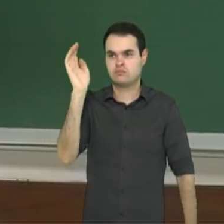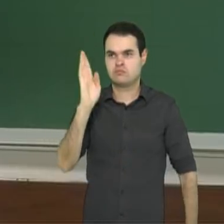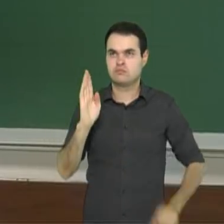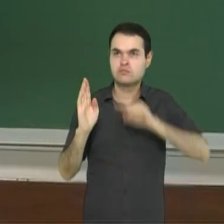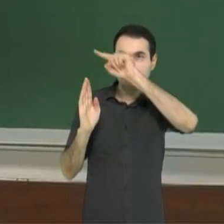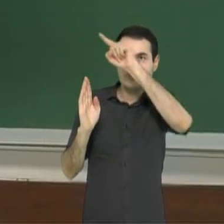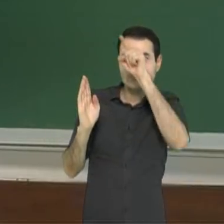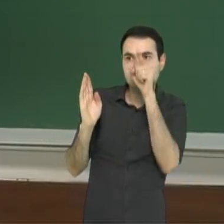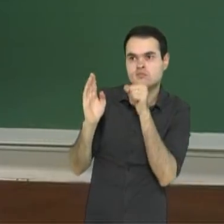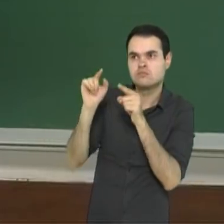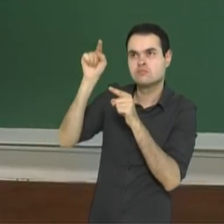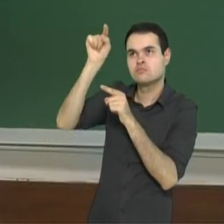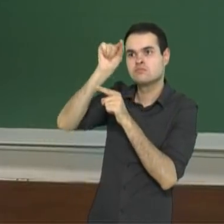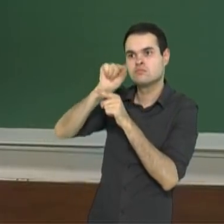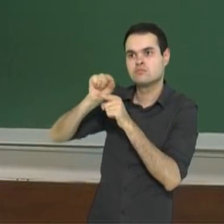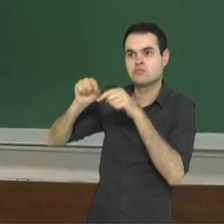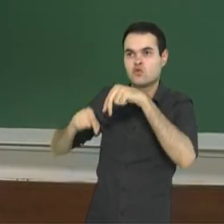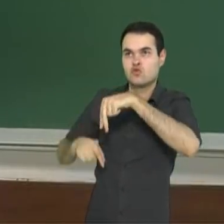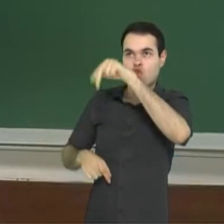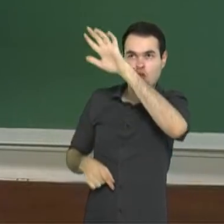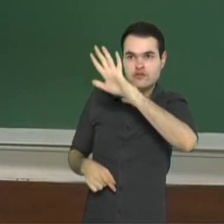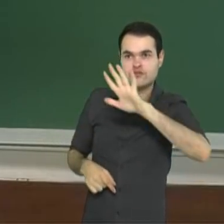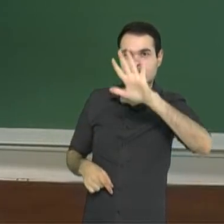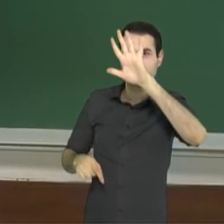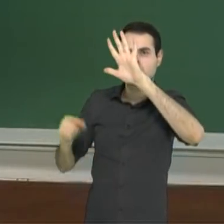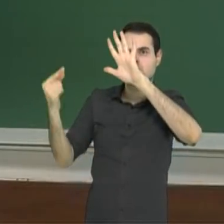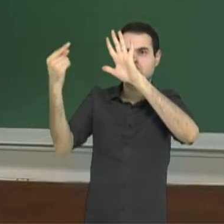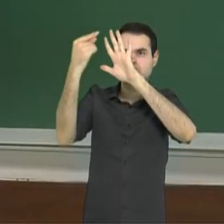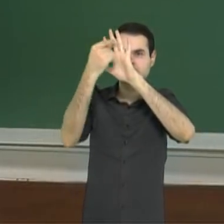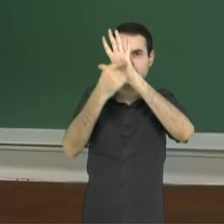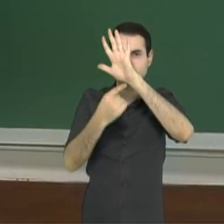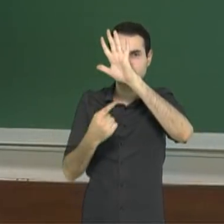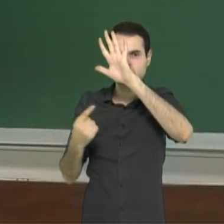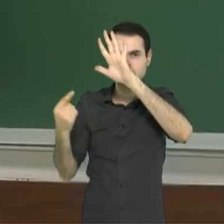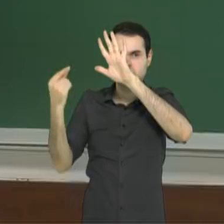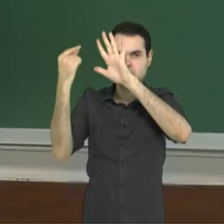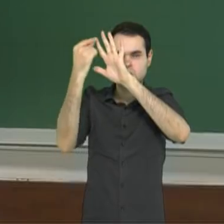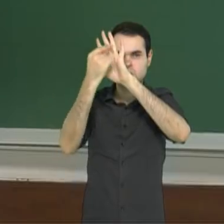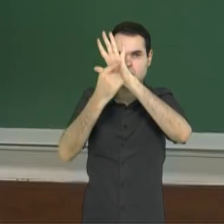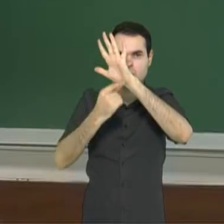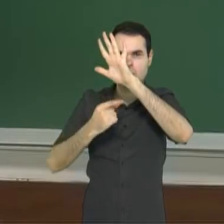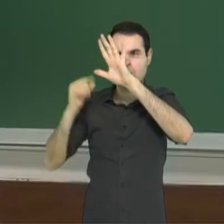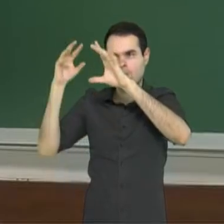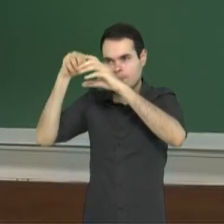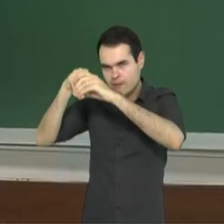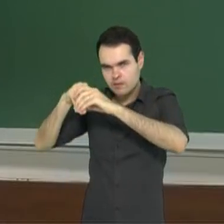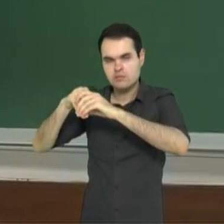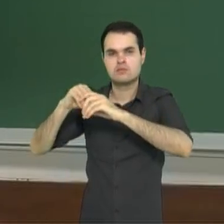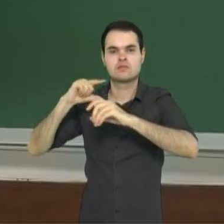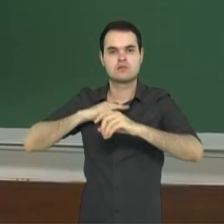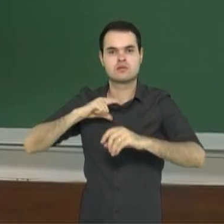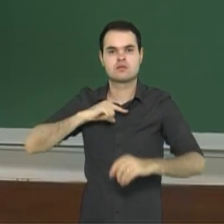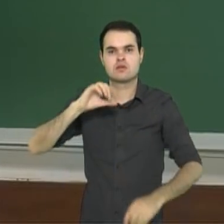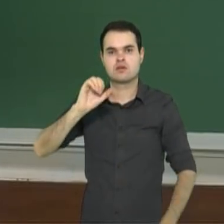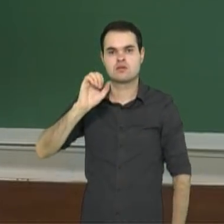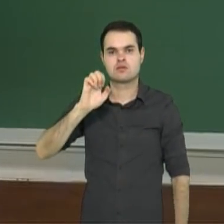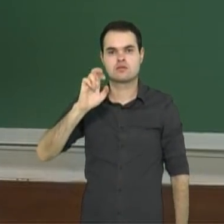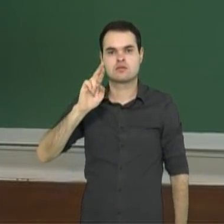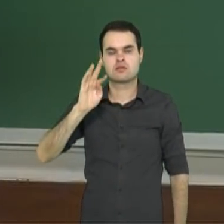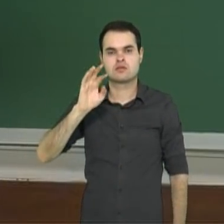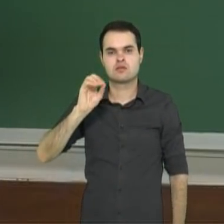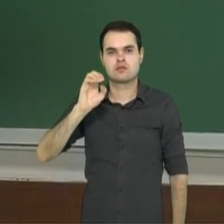sertões. Então, tudo que se fala do Nordeste, quando eles tinham que adentrar o interior do nosso território, da colônia, eles chamavam de sertões,